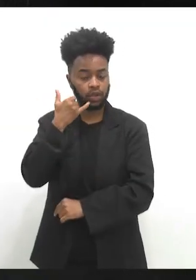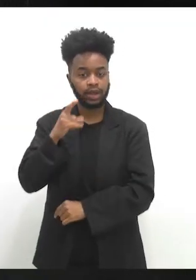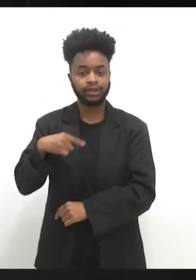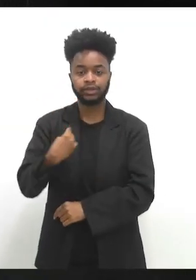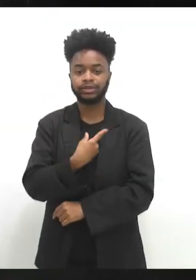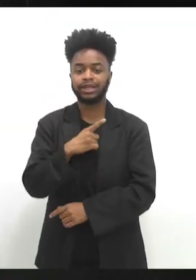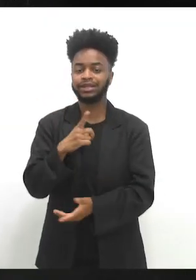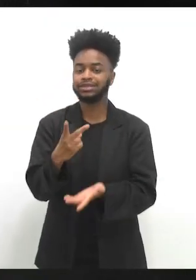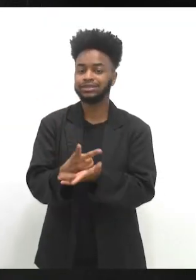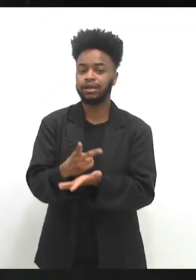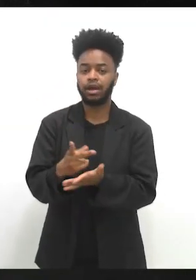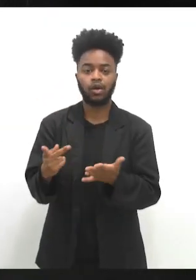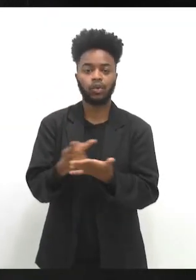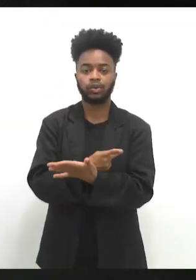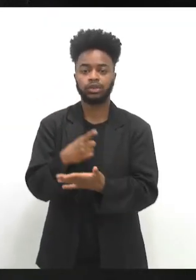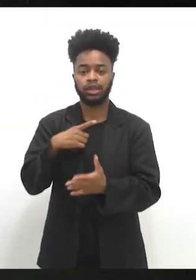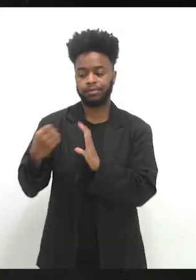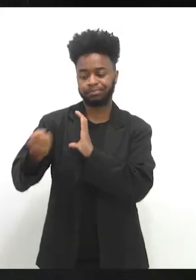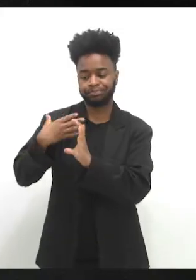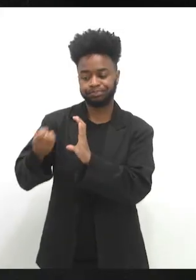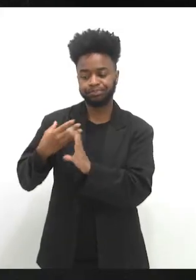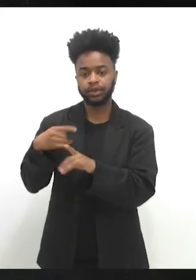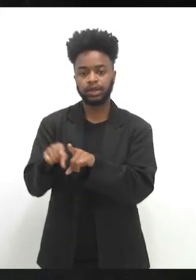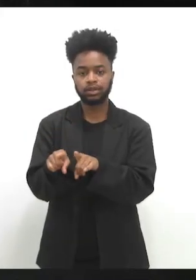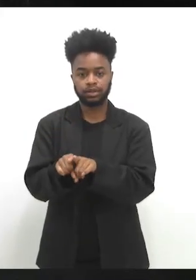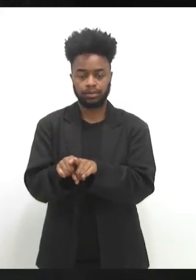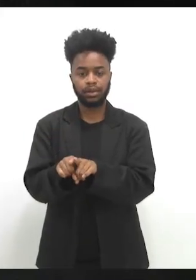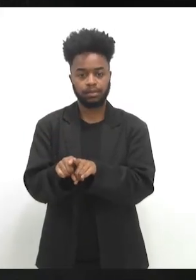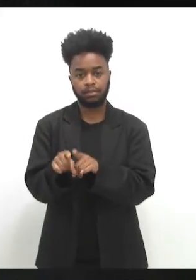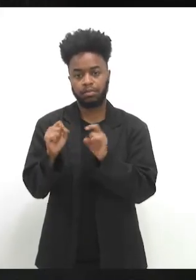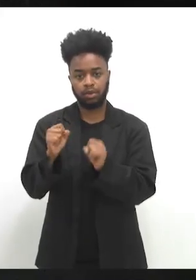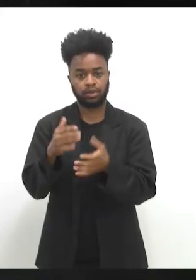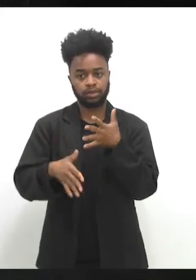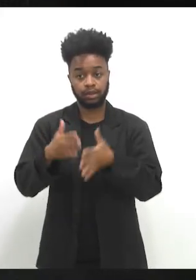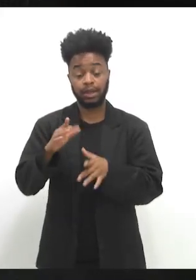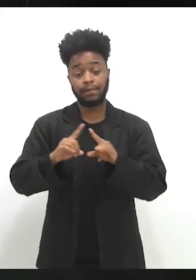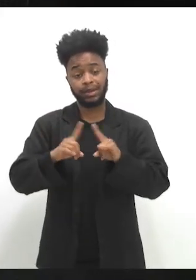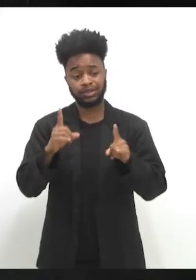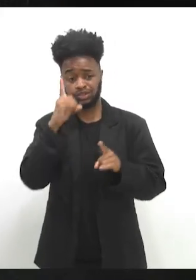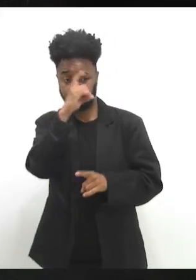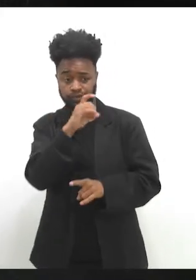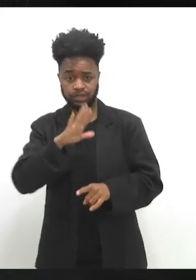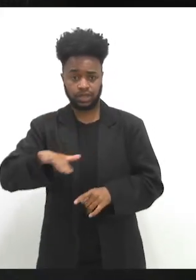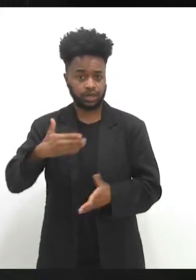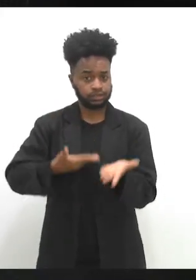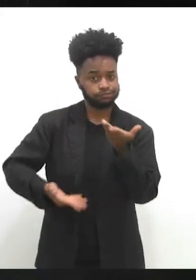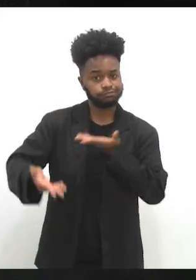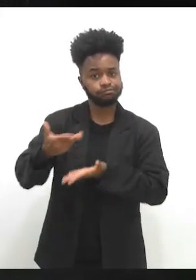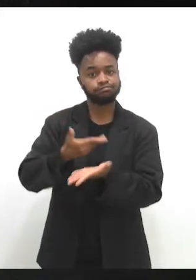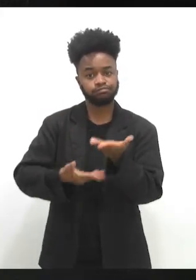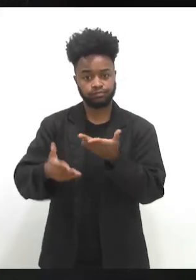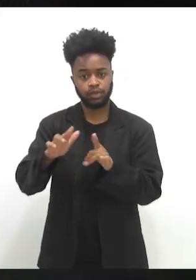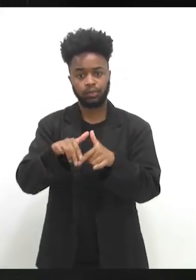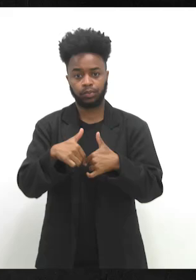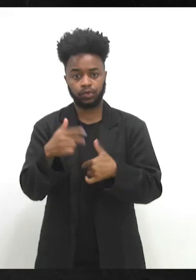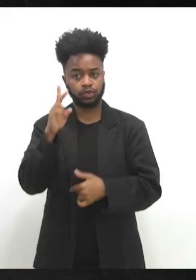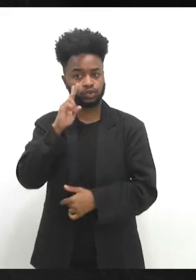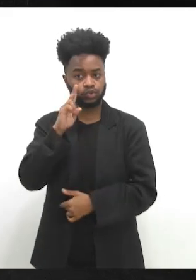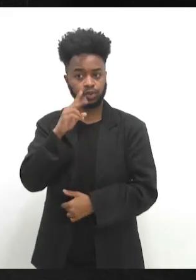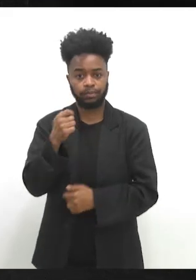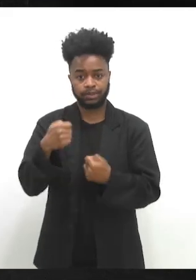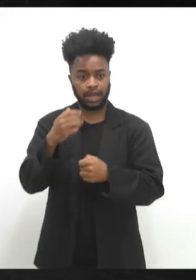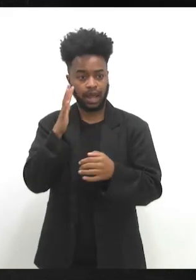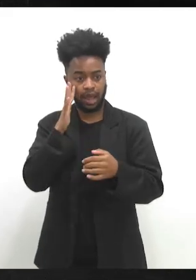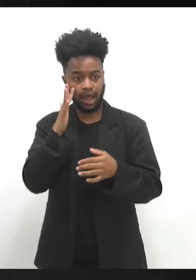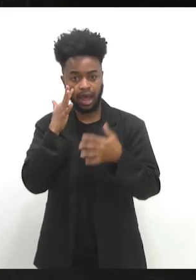gente tem em qualquer momento isso. Você receber uma mensagem, É verdade. então isso é complicado para a criança poder lidar com isso tudo, né? É verdade. Então, essas Com questões certeza. também